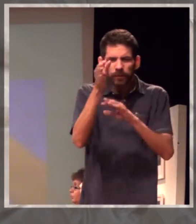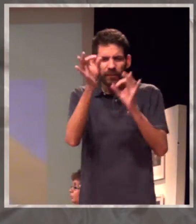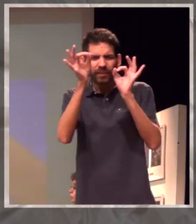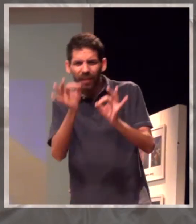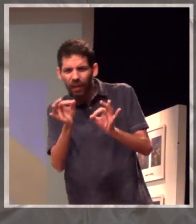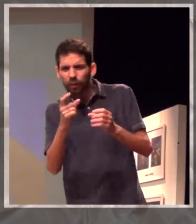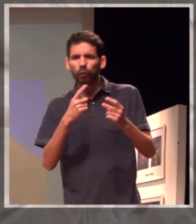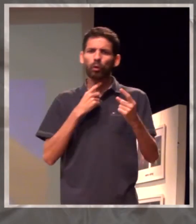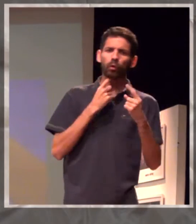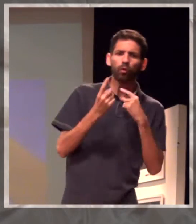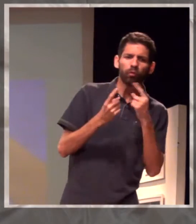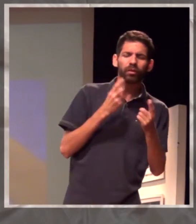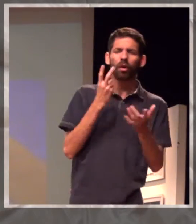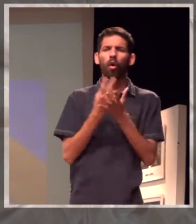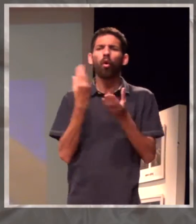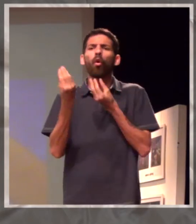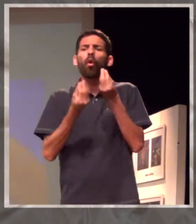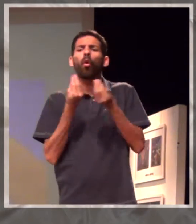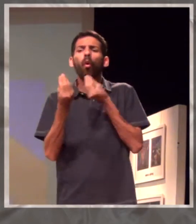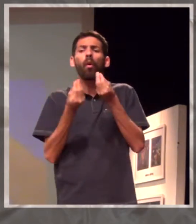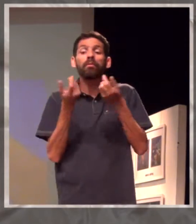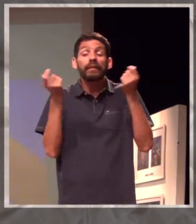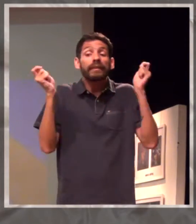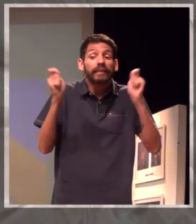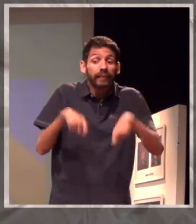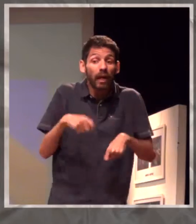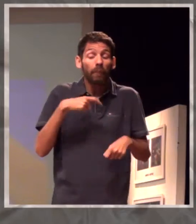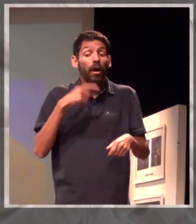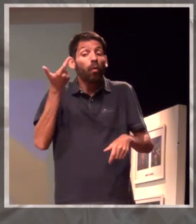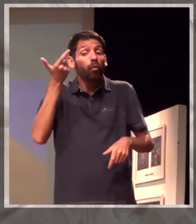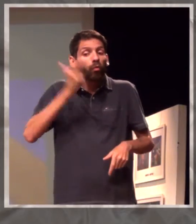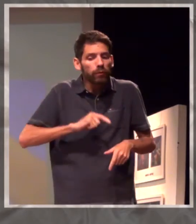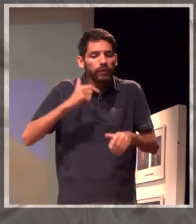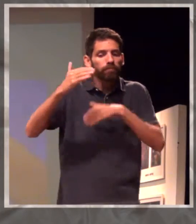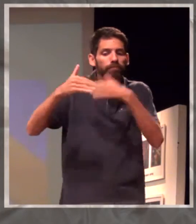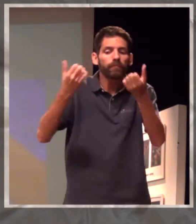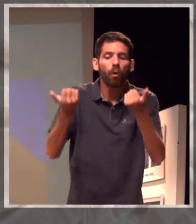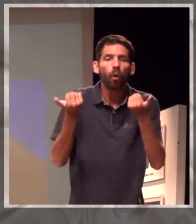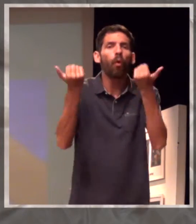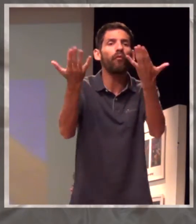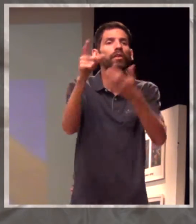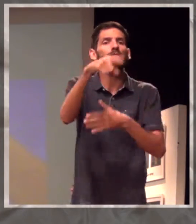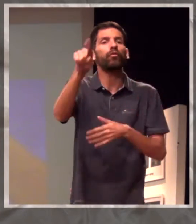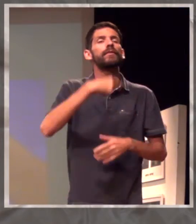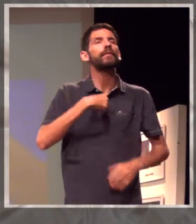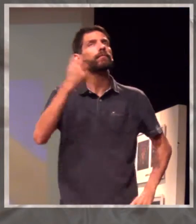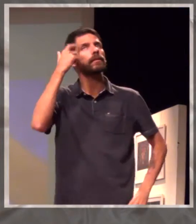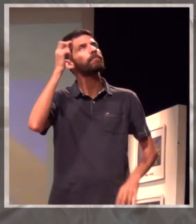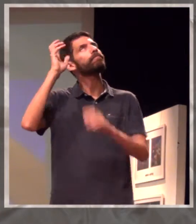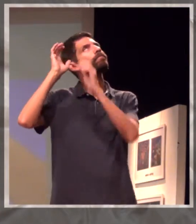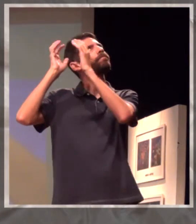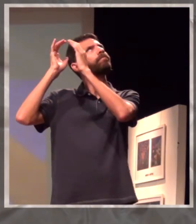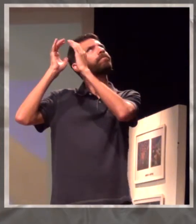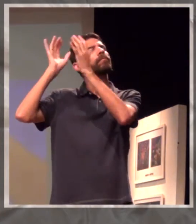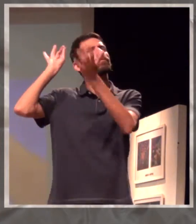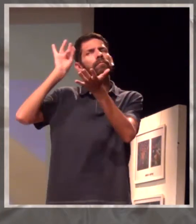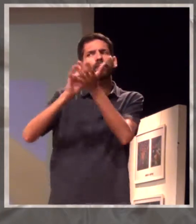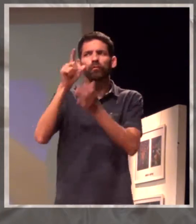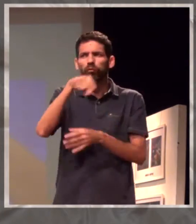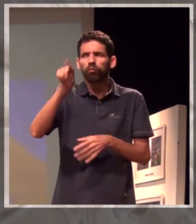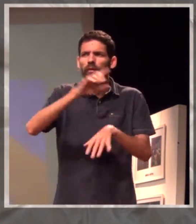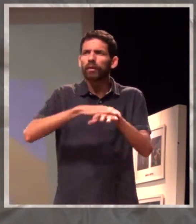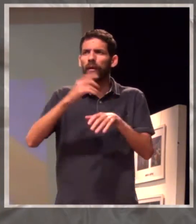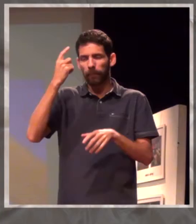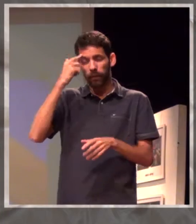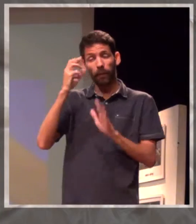suas incertezas. Como que a gente podia fazer um trabalho em que a gente trouxesse essa questão, mas, principalmente,